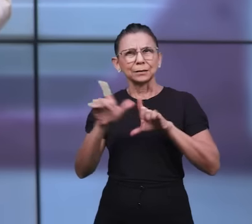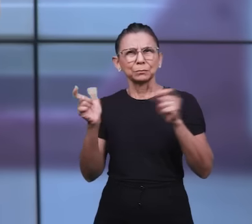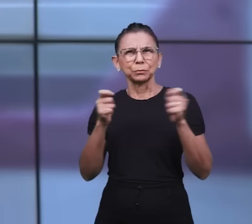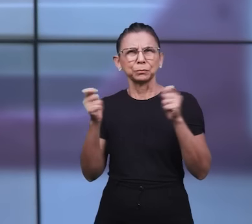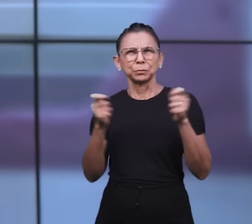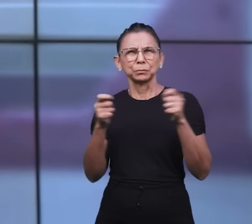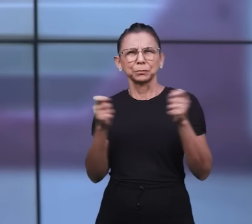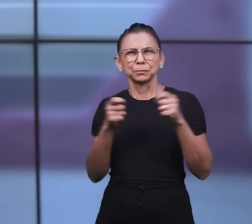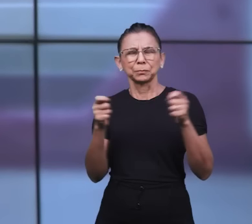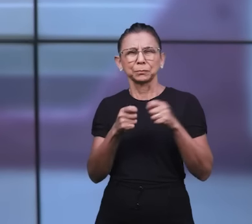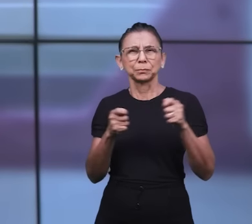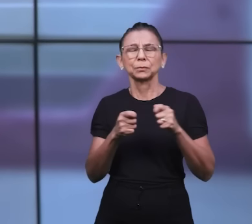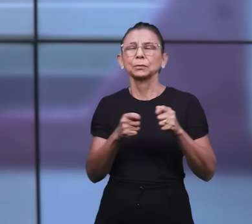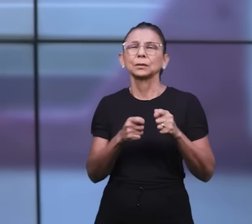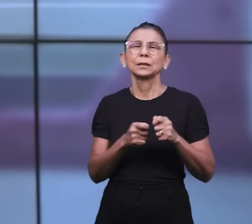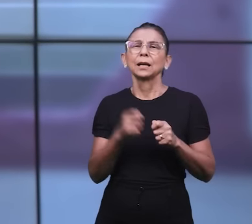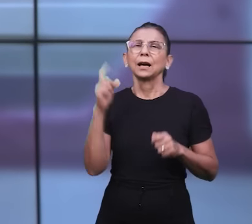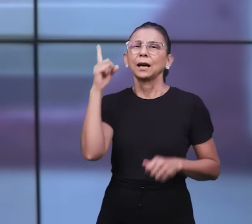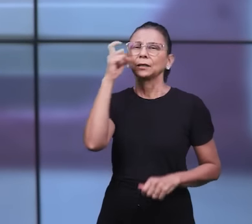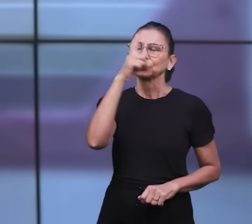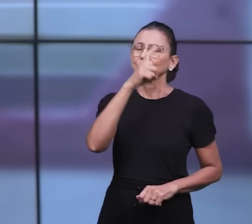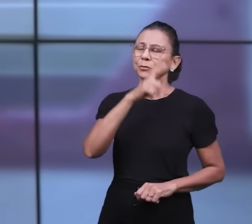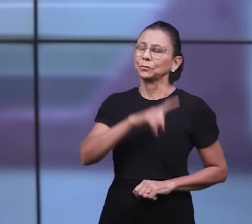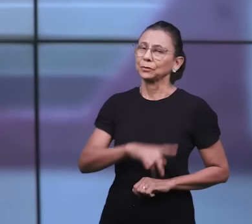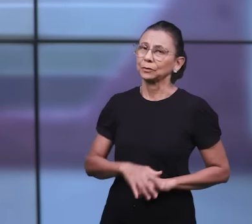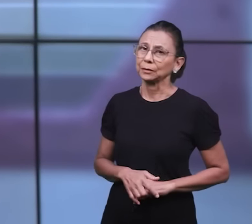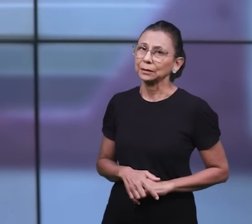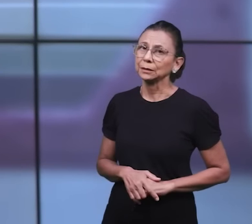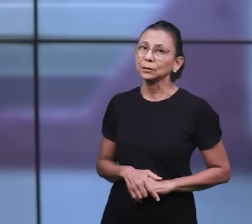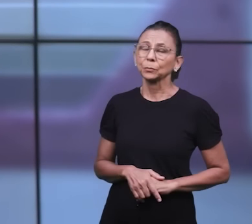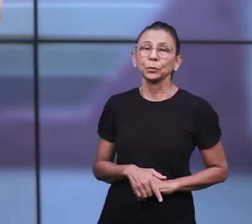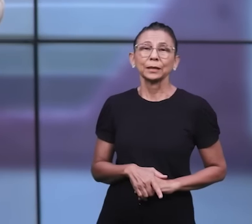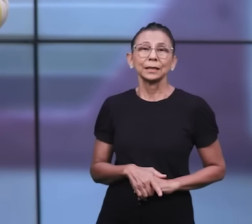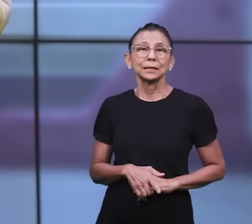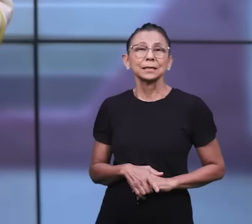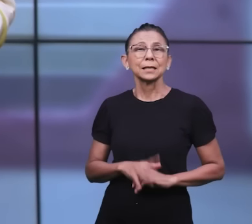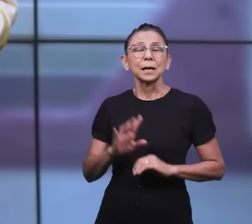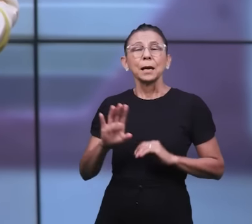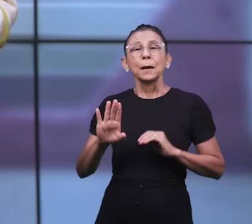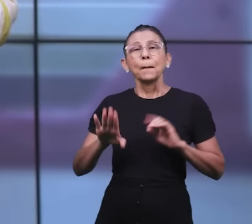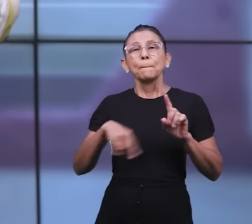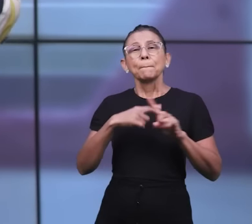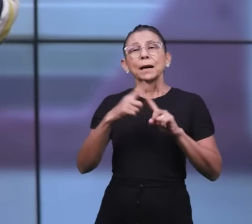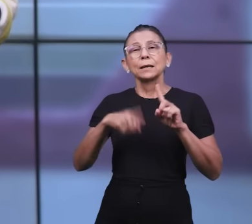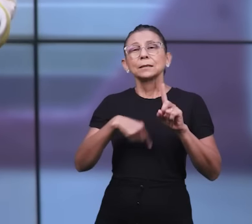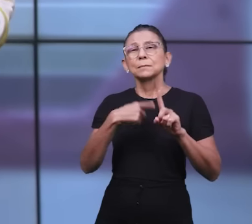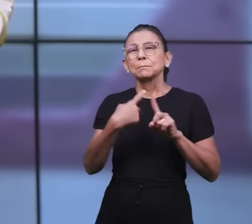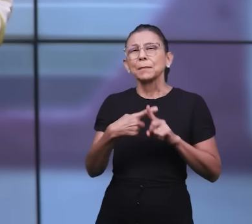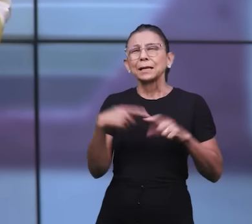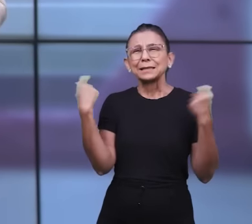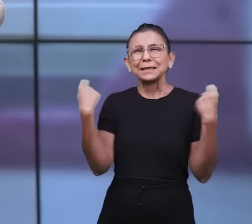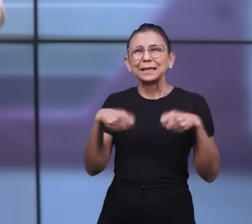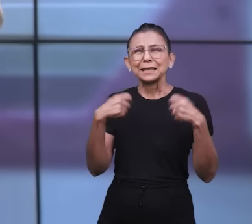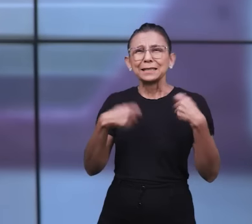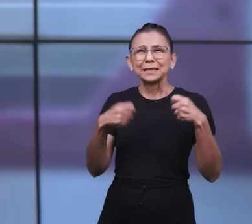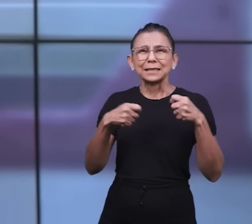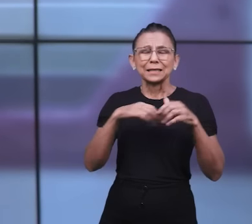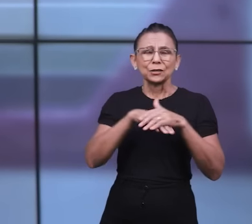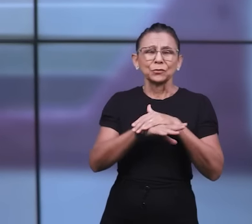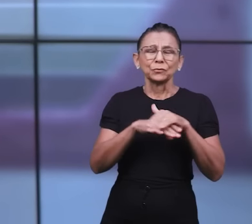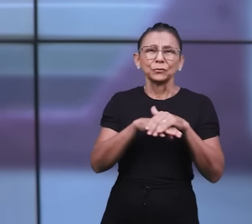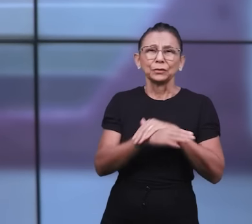seja um adulto ou uma criança sente a necessidade incontrolável de utilizar as telas as redes sociais para